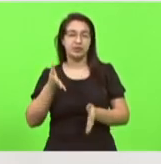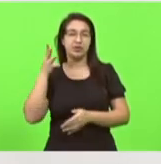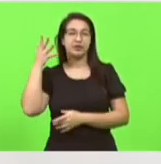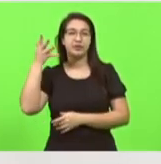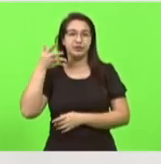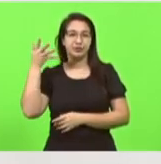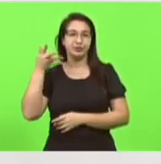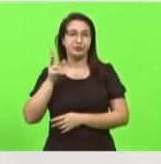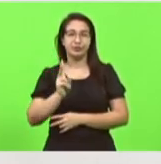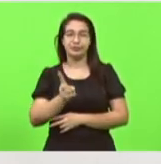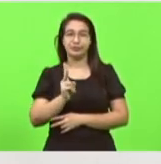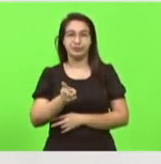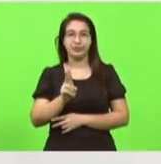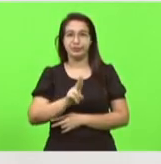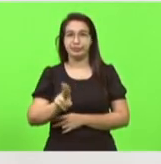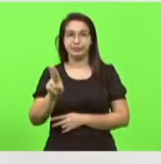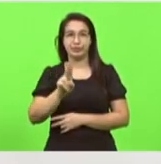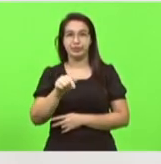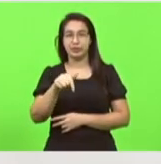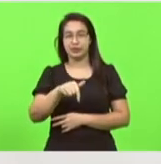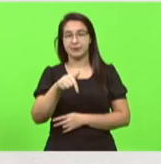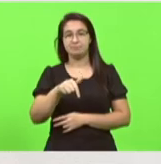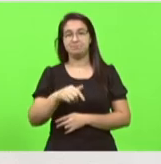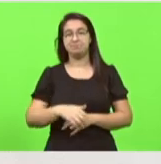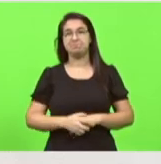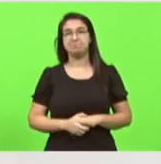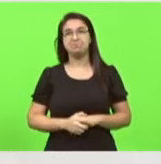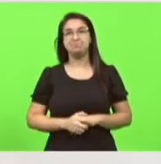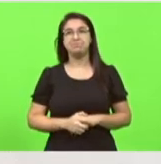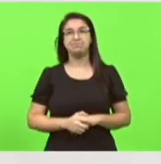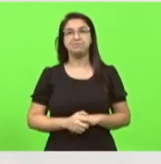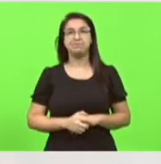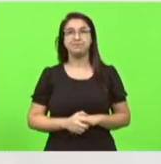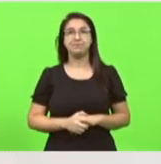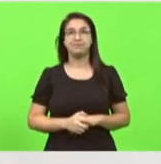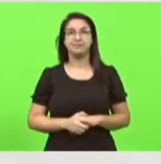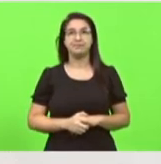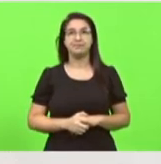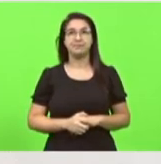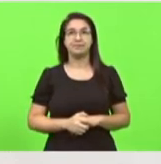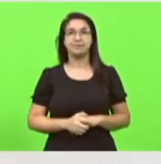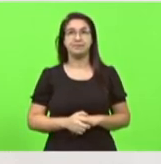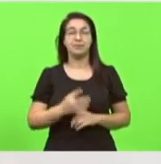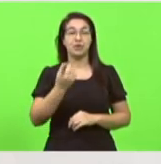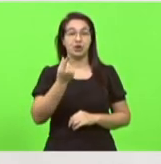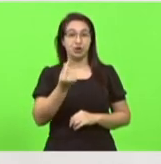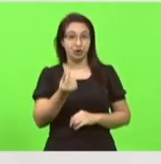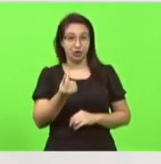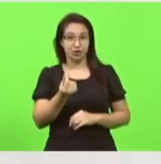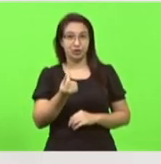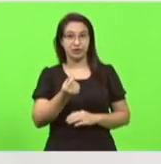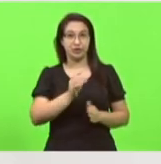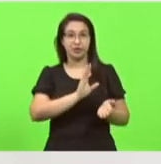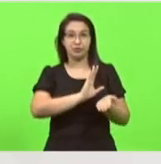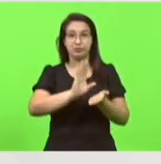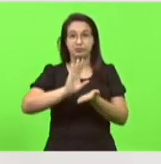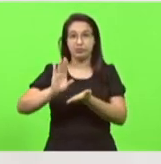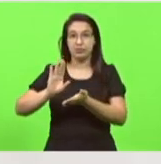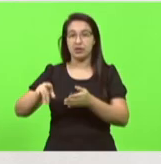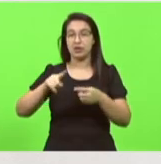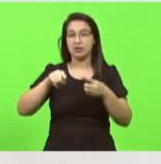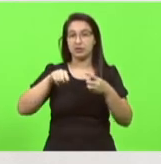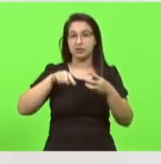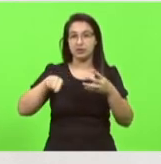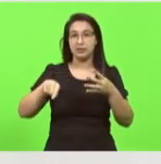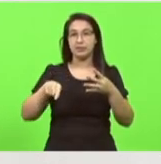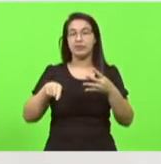imbecil aqui. Tá? A gente sabe muito bem de onde vem o dinheiro que vocês empregam agora, distribuindo semanalmente, aí, recebendo